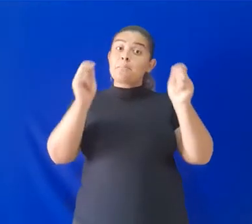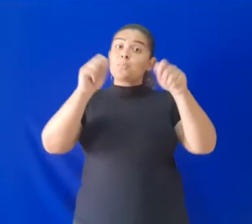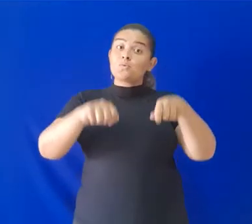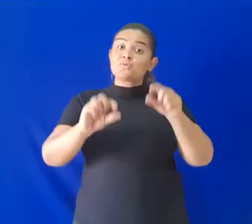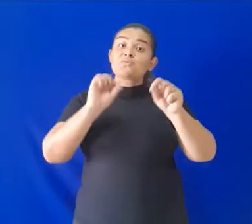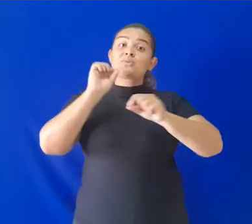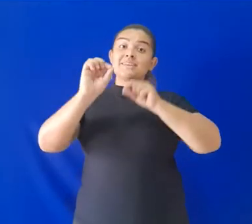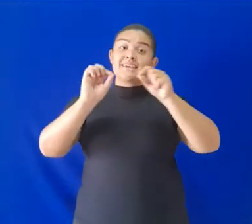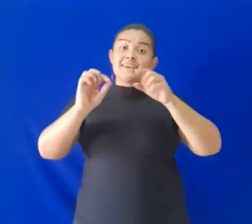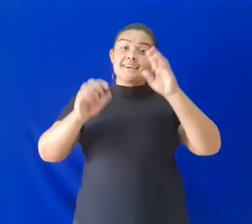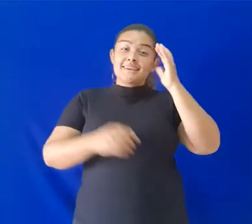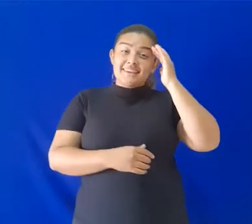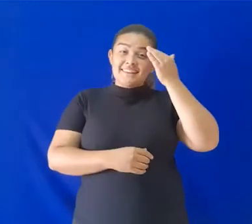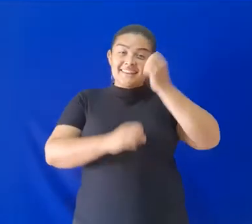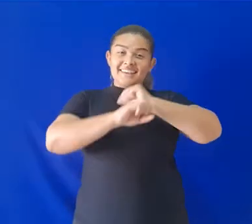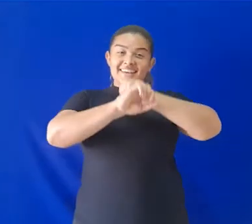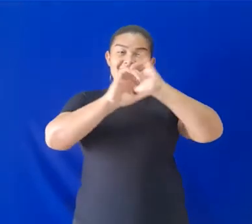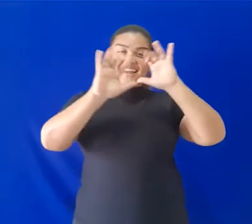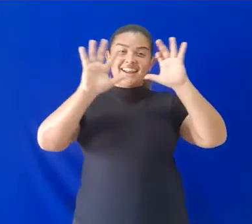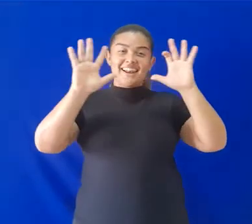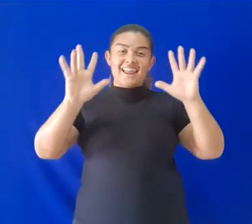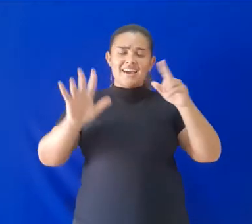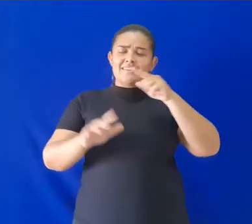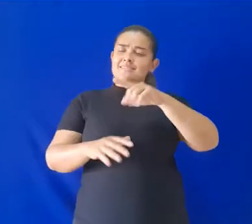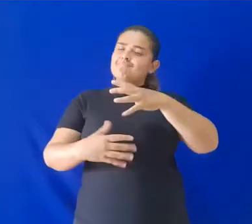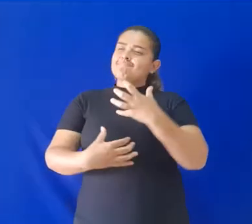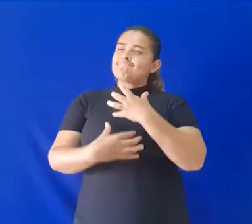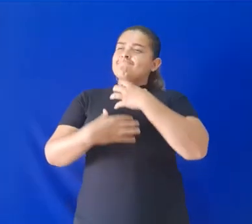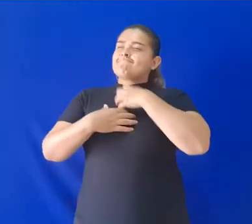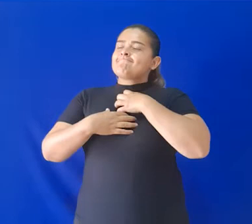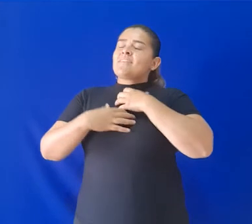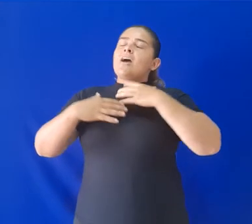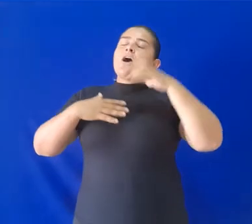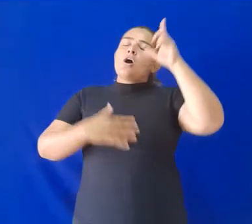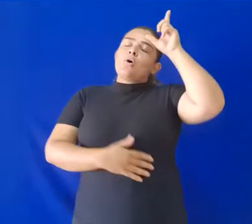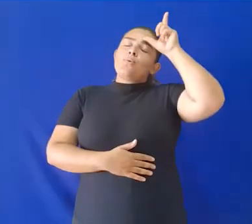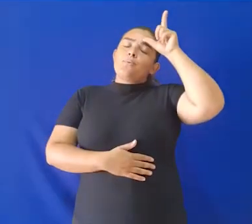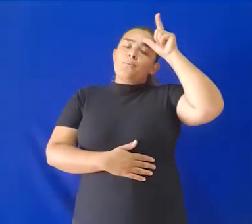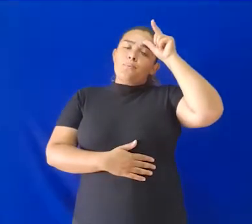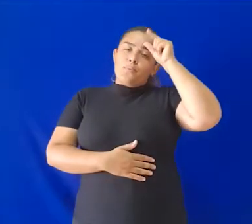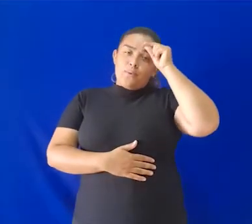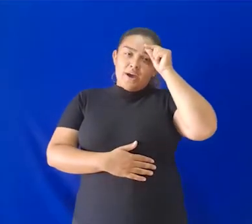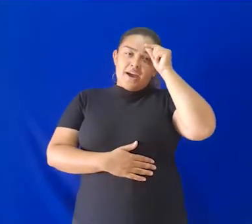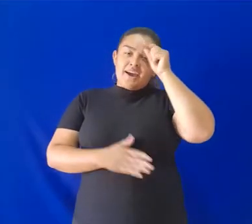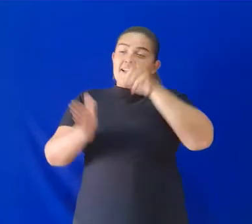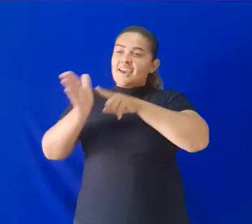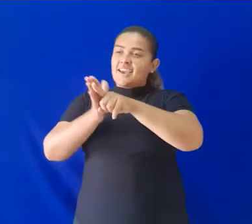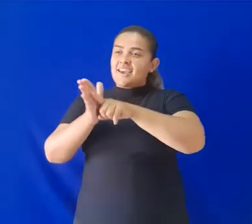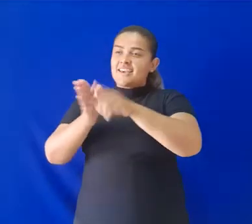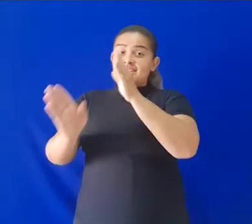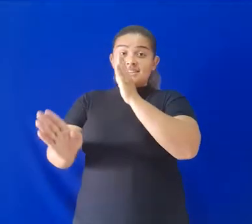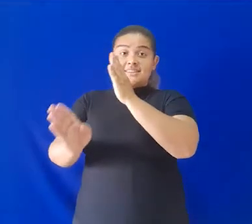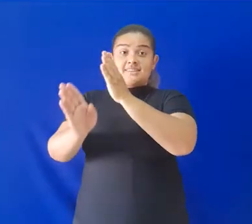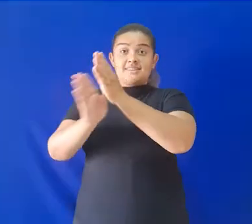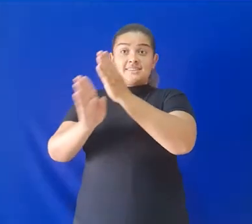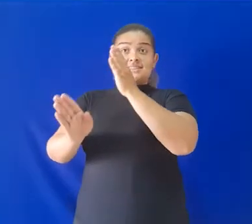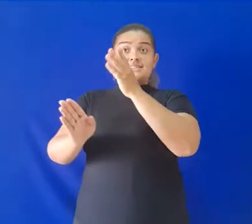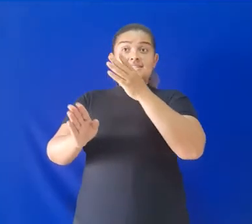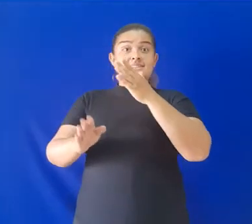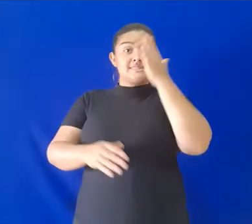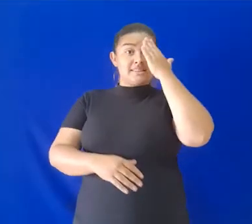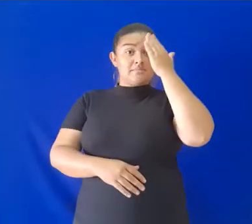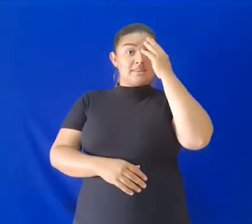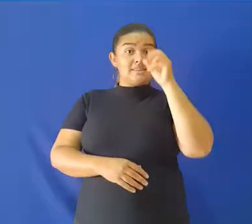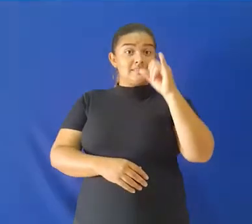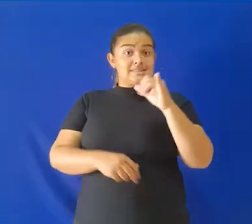assim, respirar com um pouco mais de alívio, porque esse exame ele é fundamental para detectar